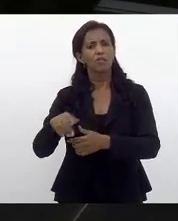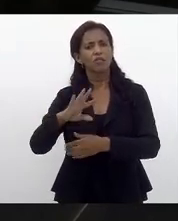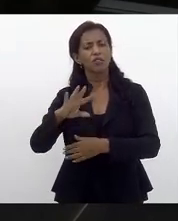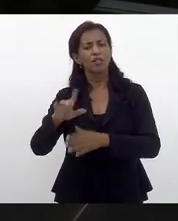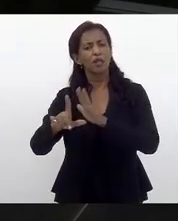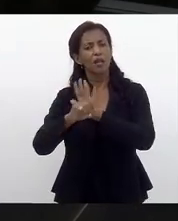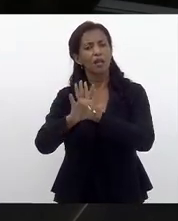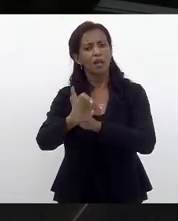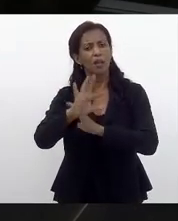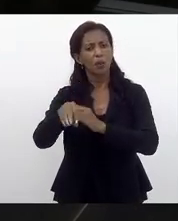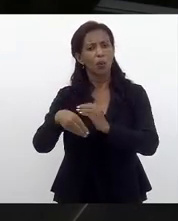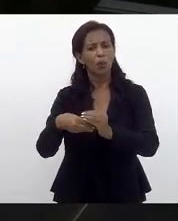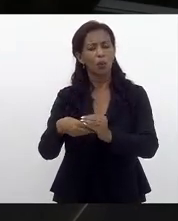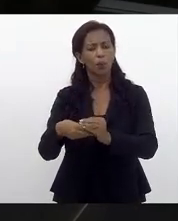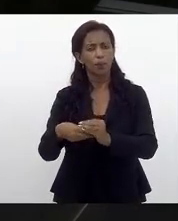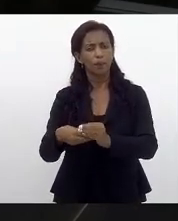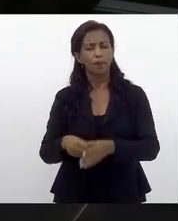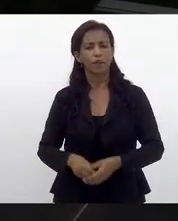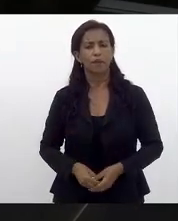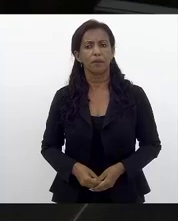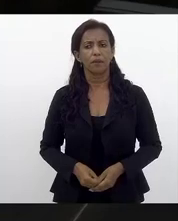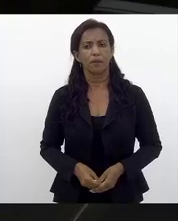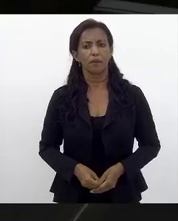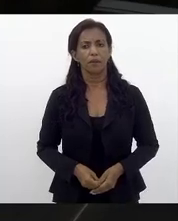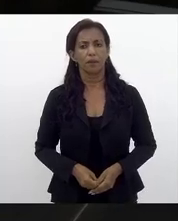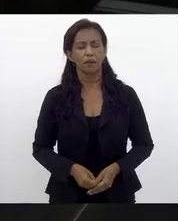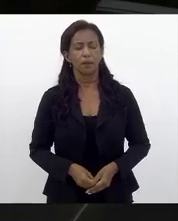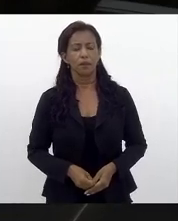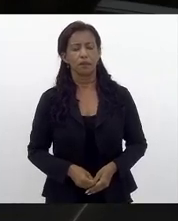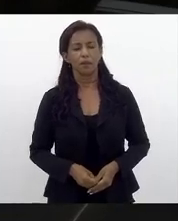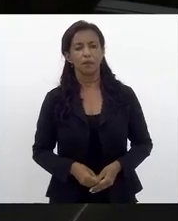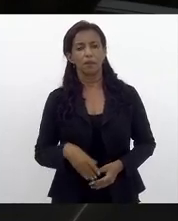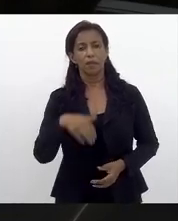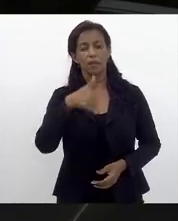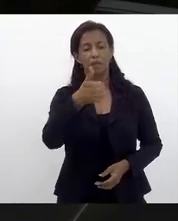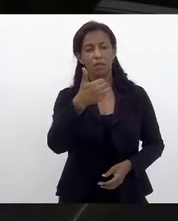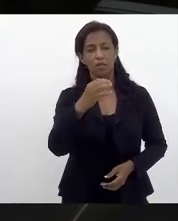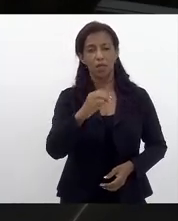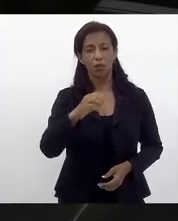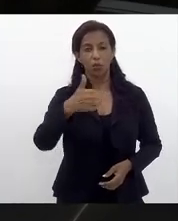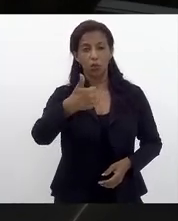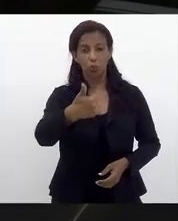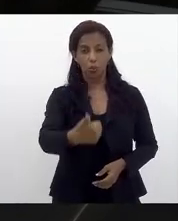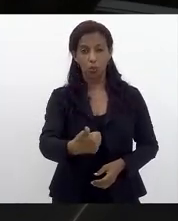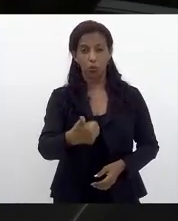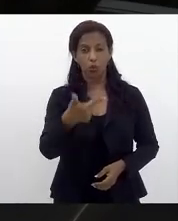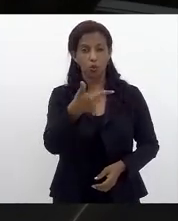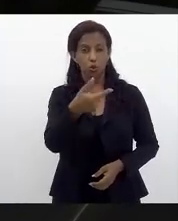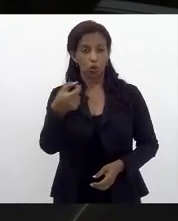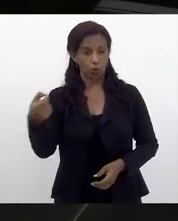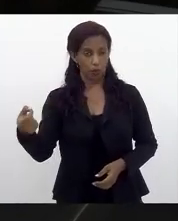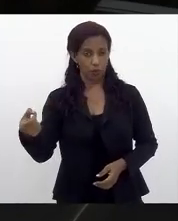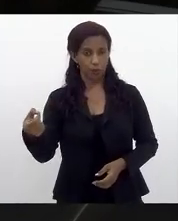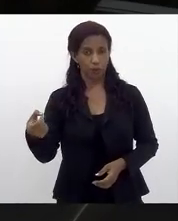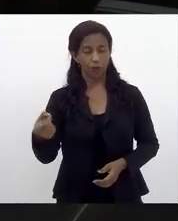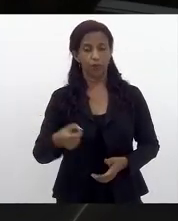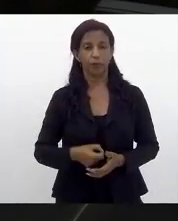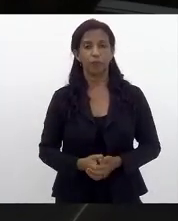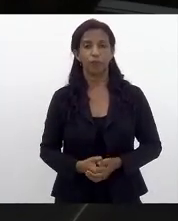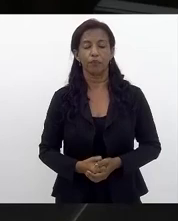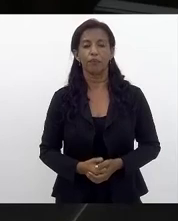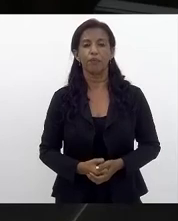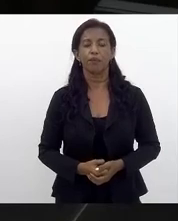complementar do a lei complementar 101 de 2.000 que a